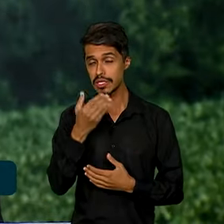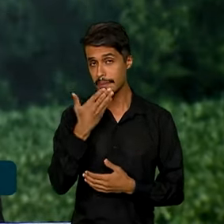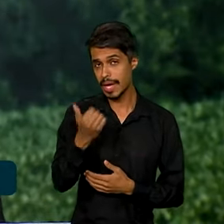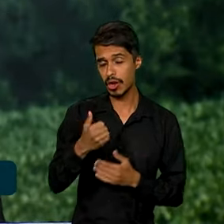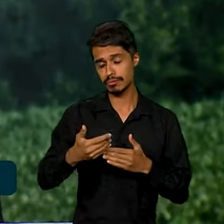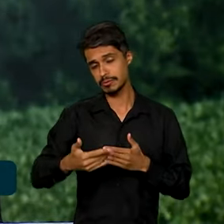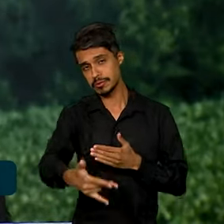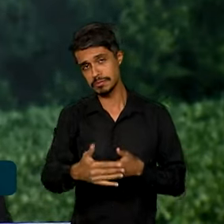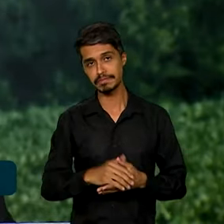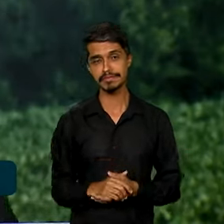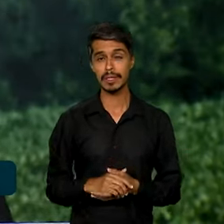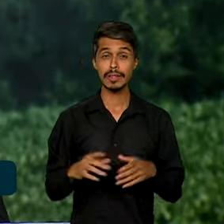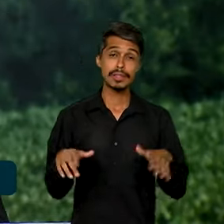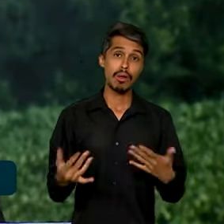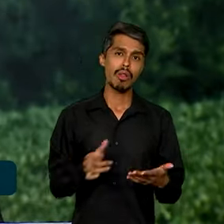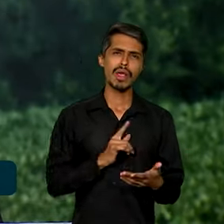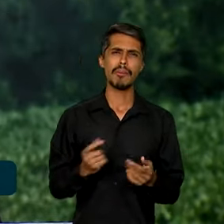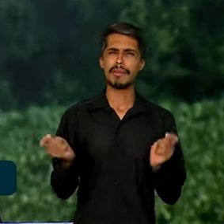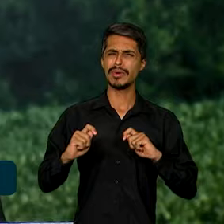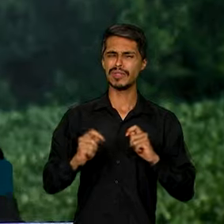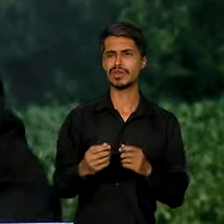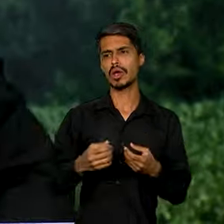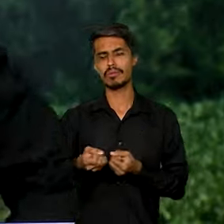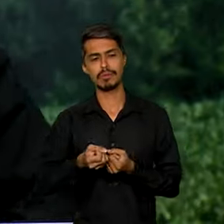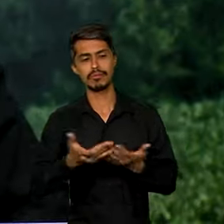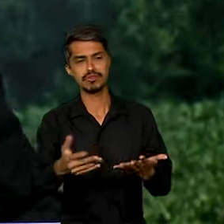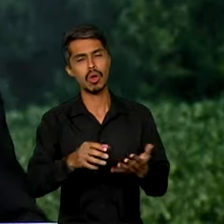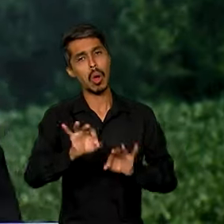dias uma possibilidade de uma redistribuição, ou como você fala, um remanejamento.